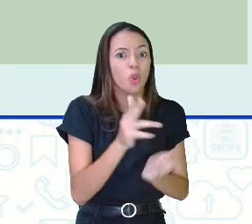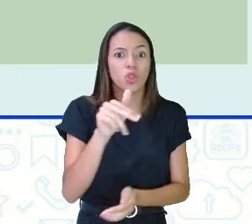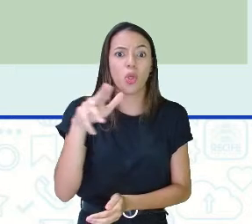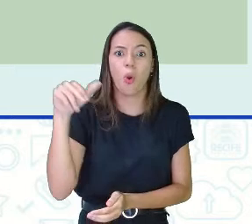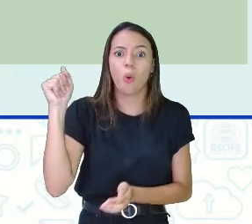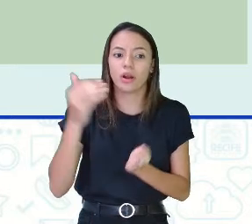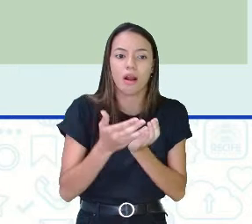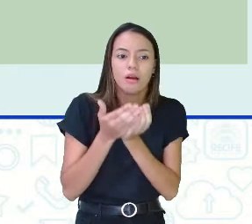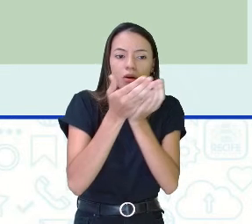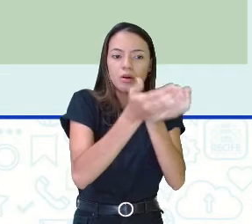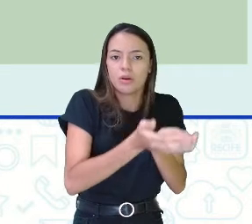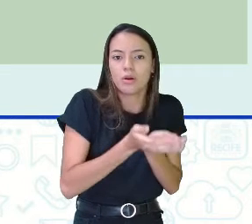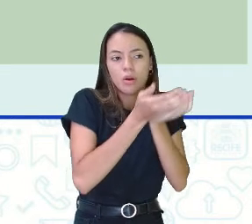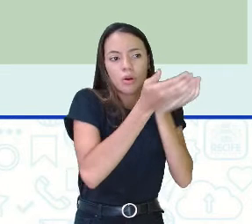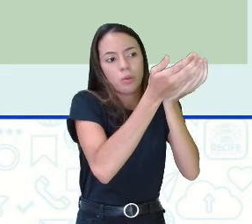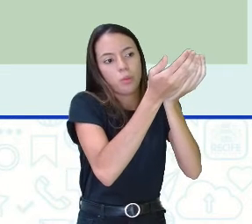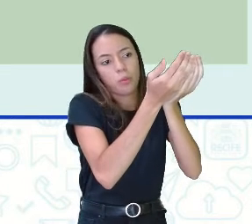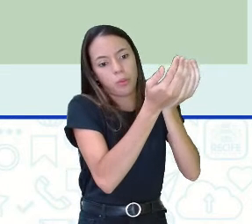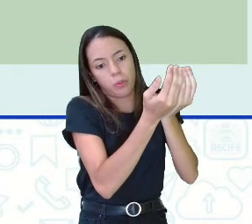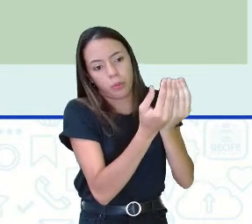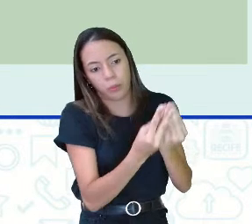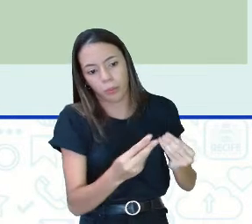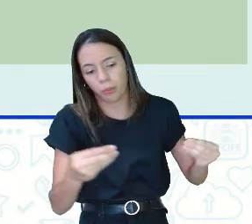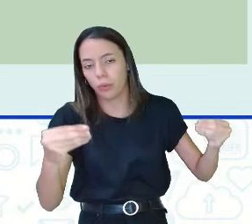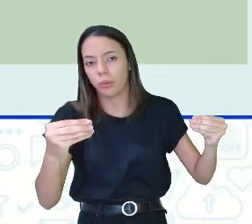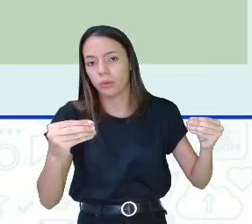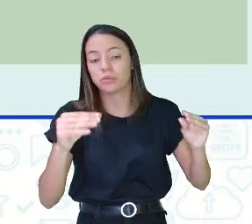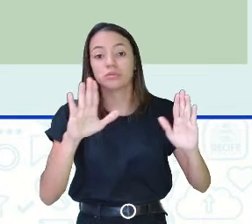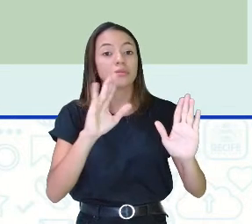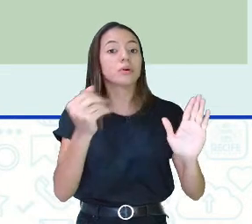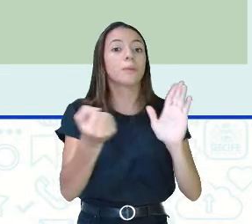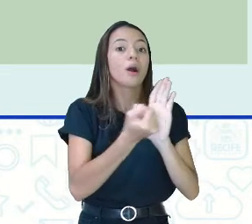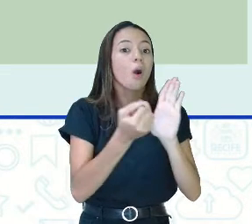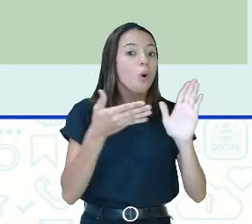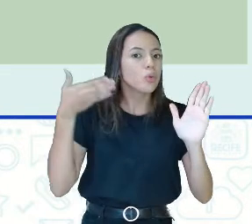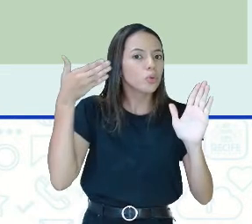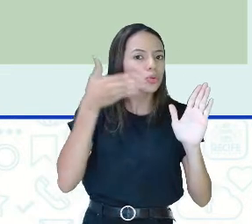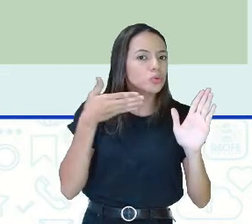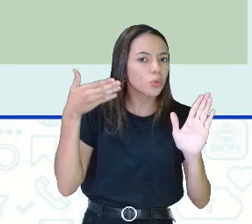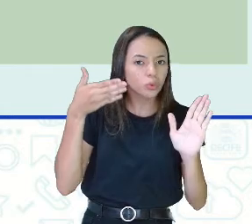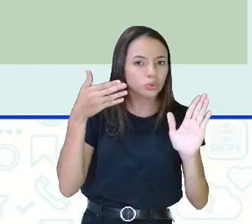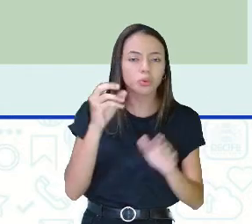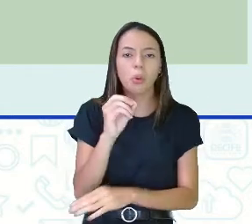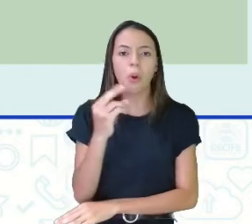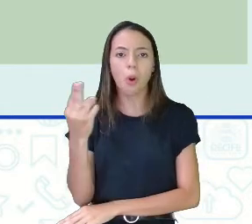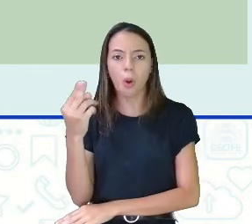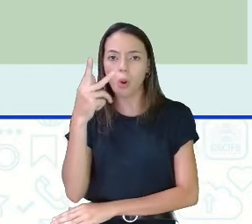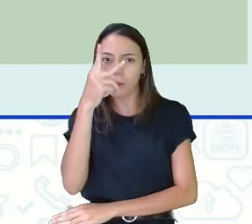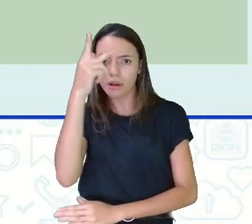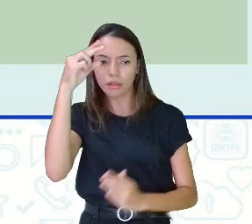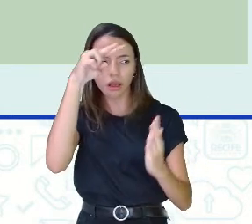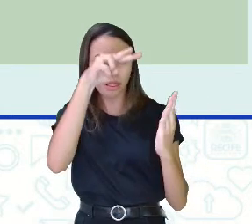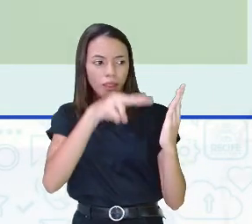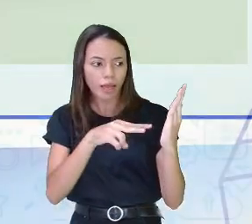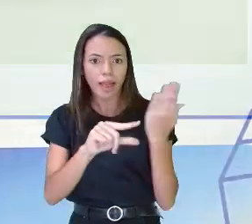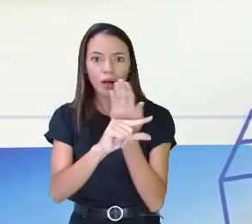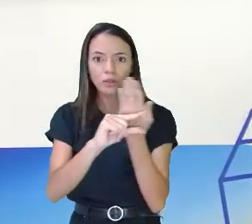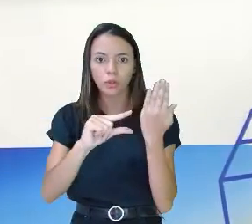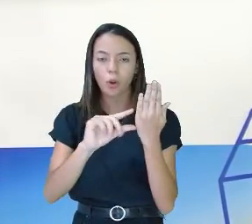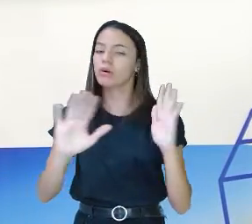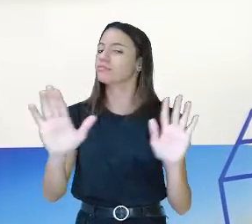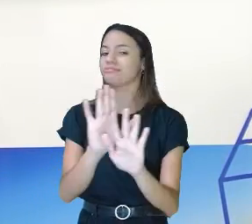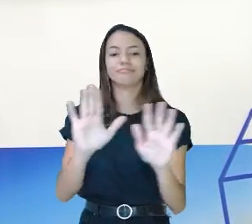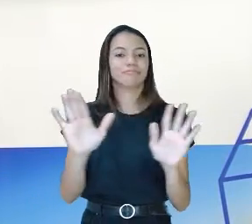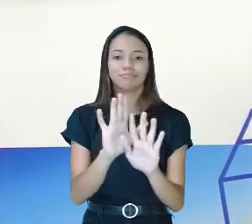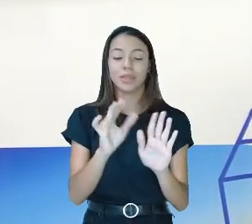não é marcada pelo discurso, não é marcada no pacto leitor-autor. Ele está marcado na situação. Então,